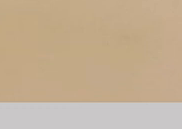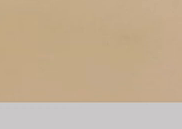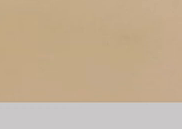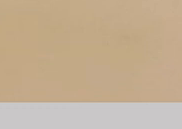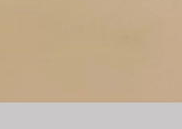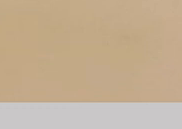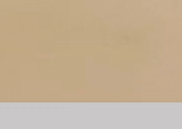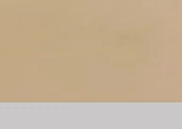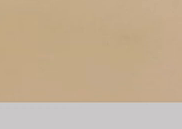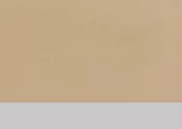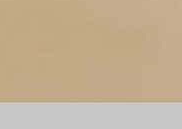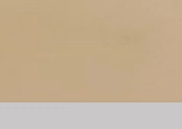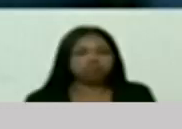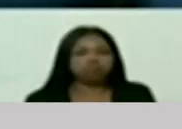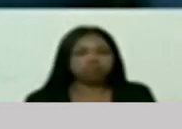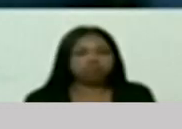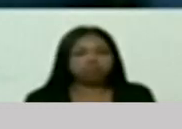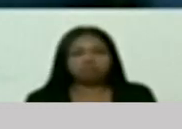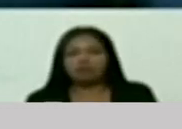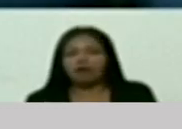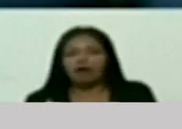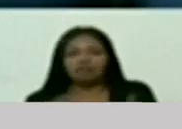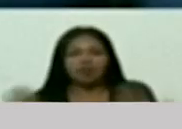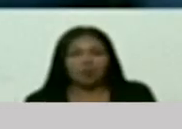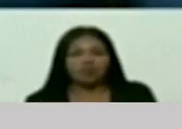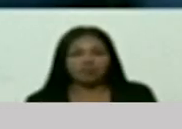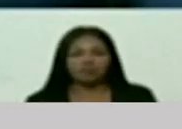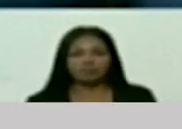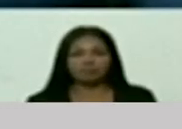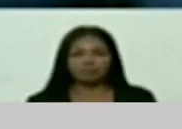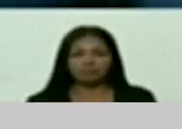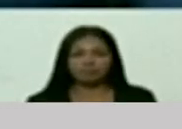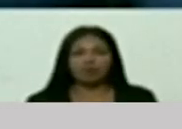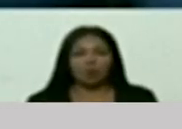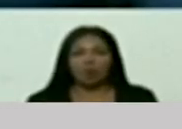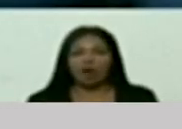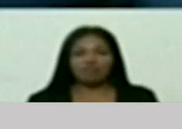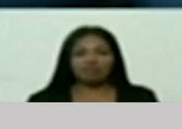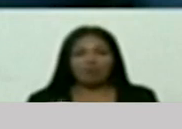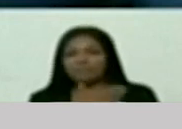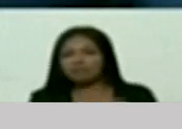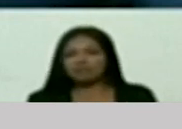não interessa a ninguém. Derrubar o governo Maduro é do interesse de todos. Os